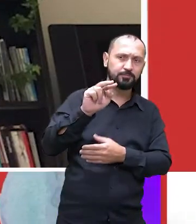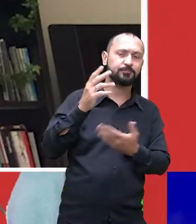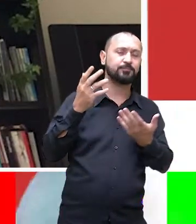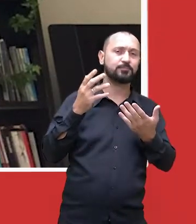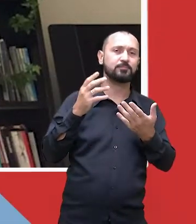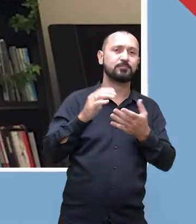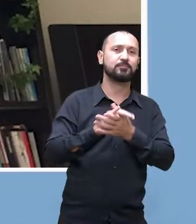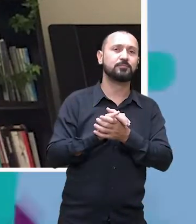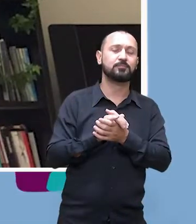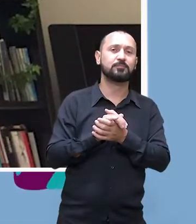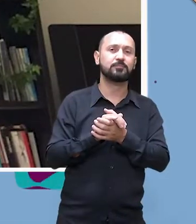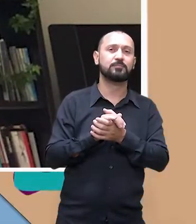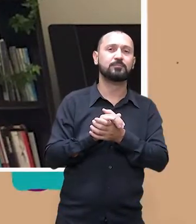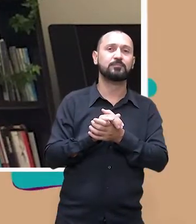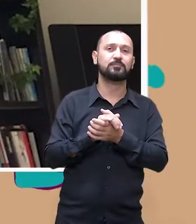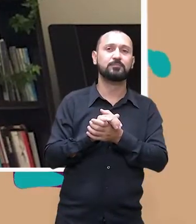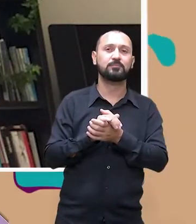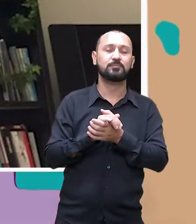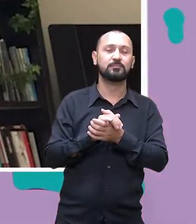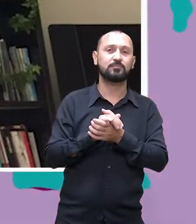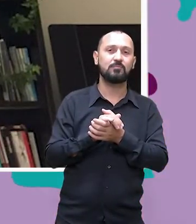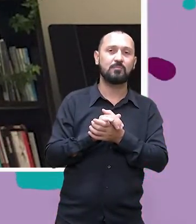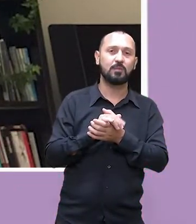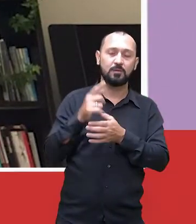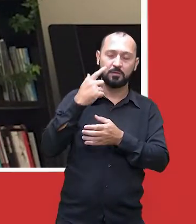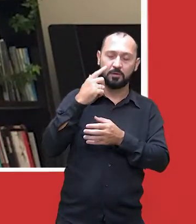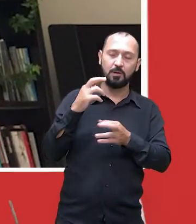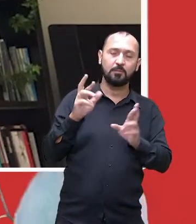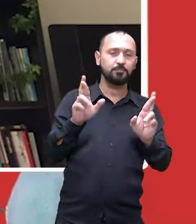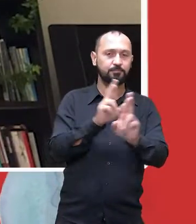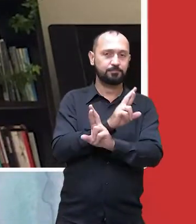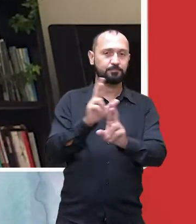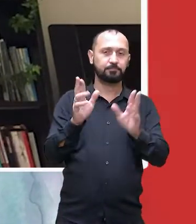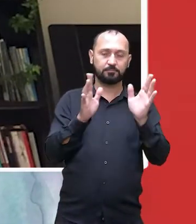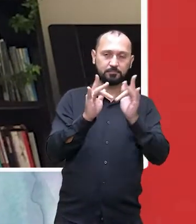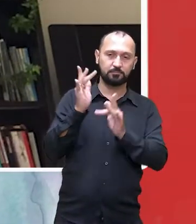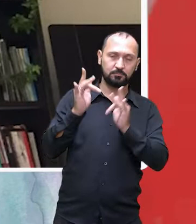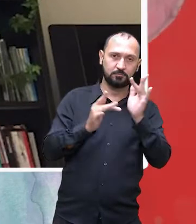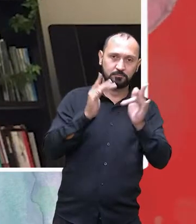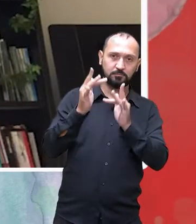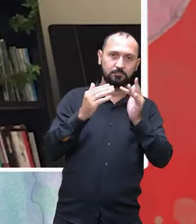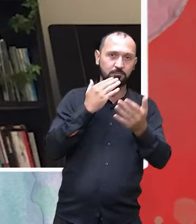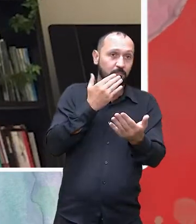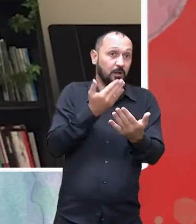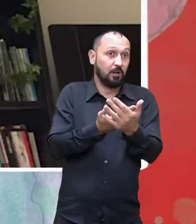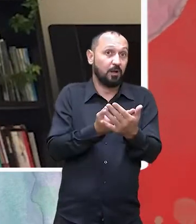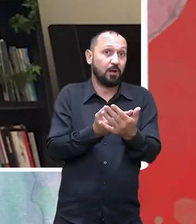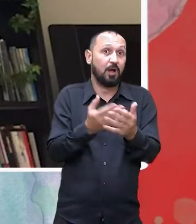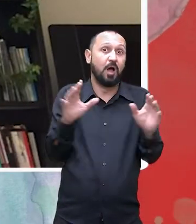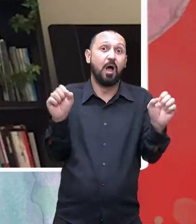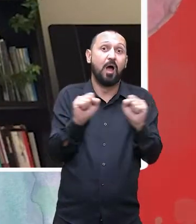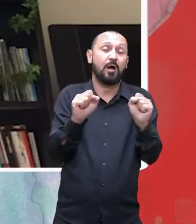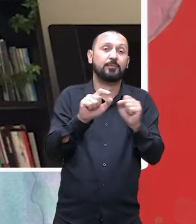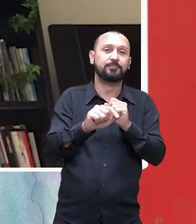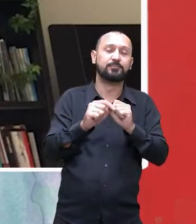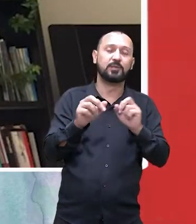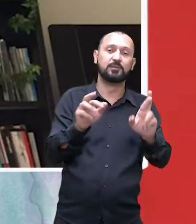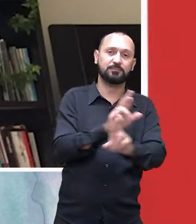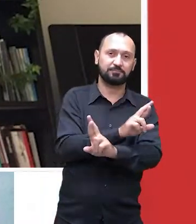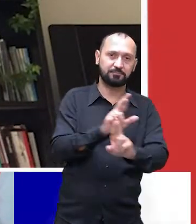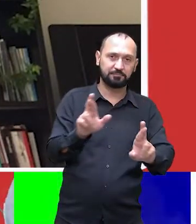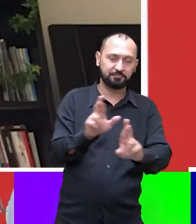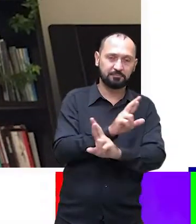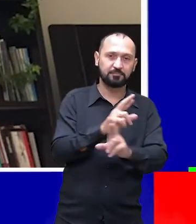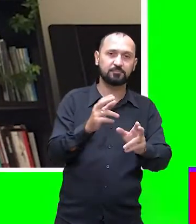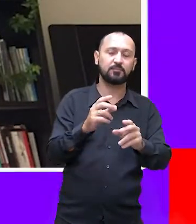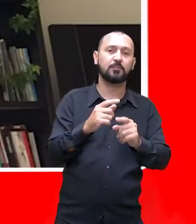companhia. Eventualmente, eu acho que desse namoro, desse cortejo, dessa admiração, que eu gosto de acreditar que era